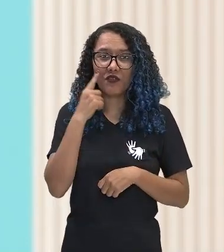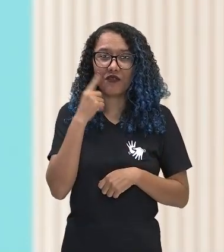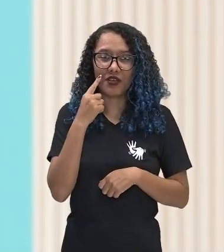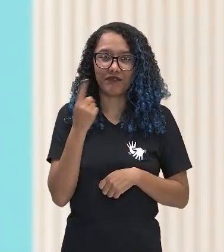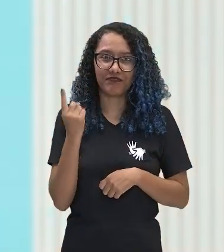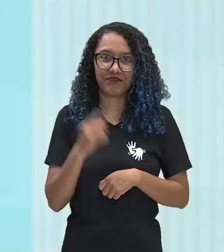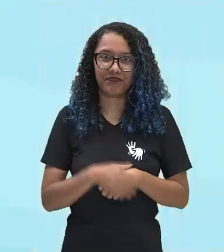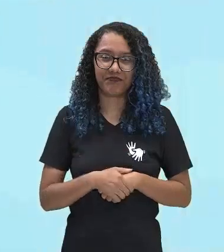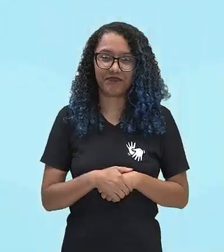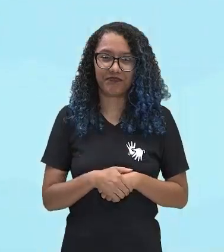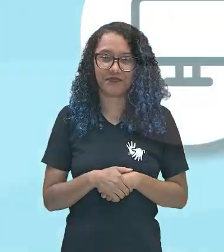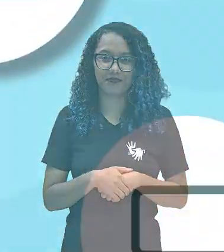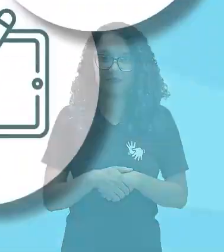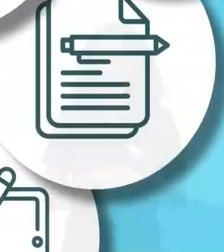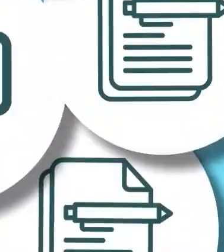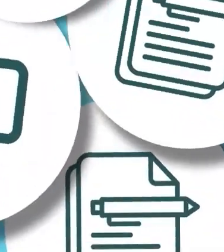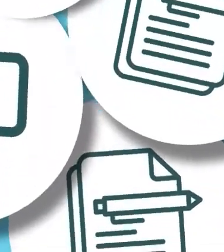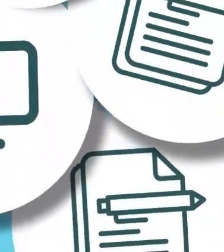é isso